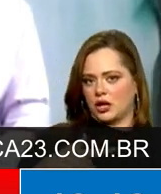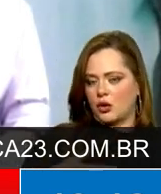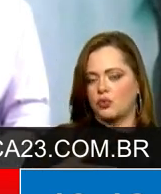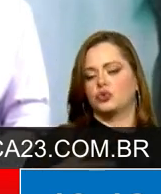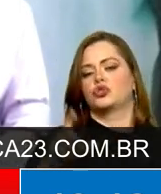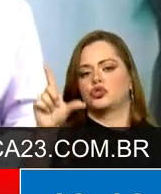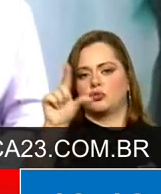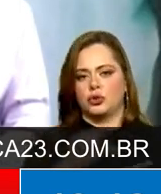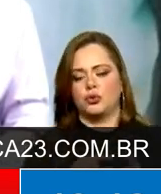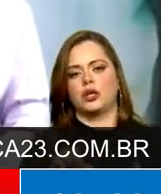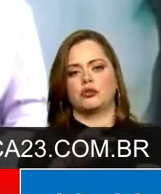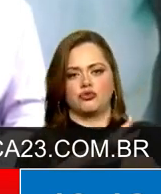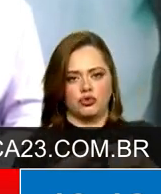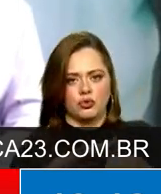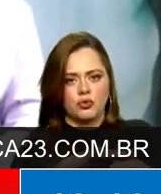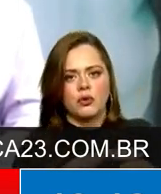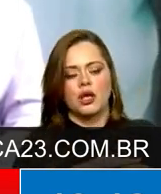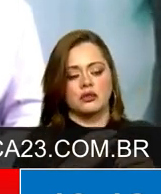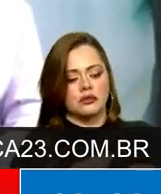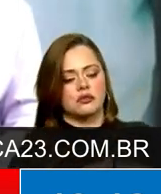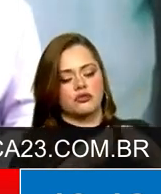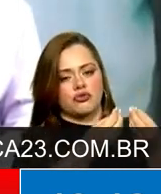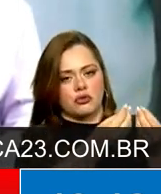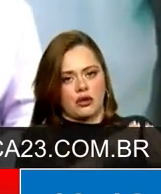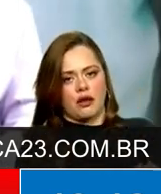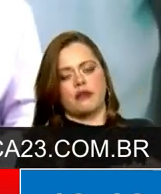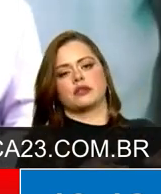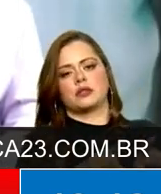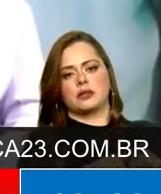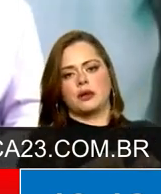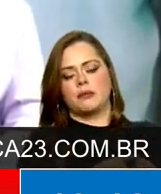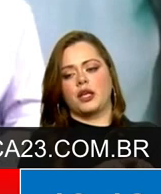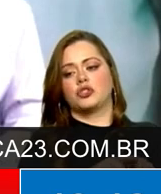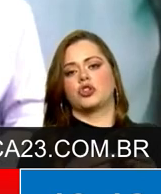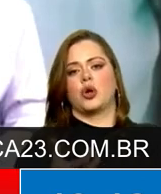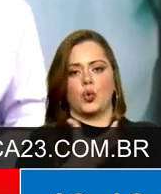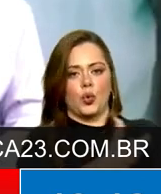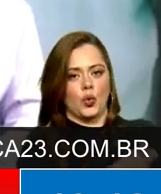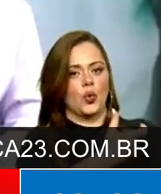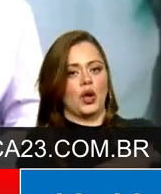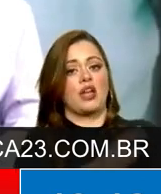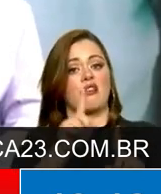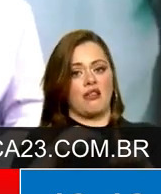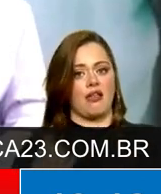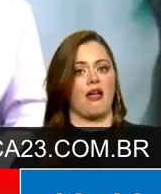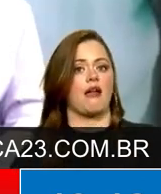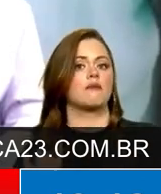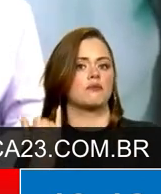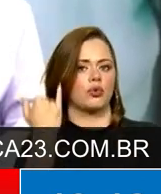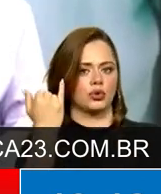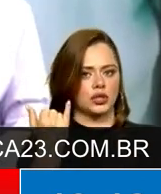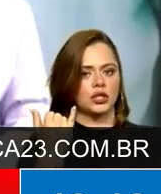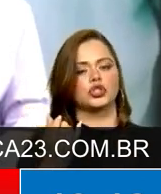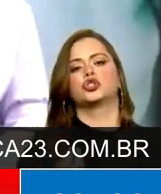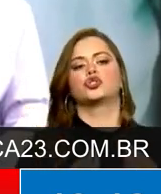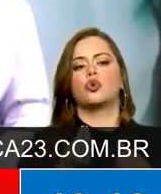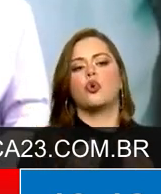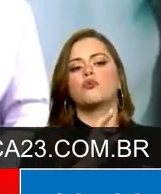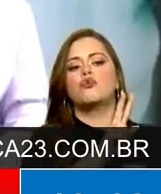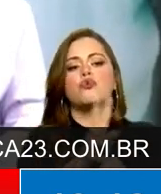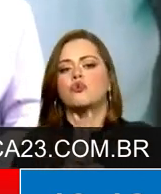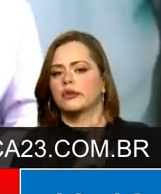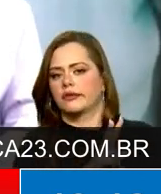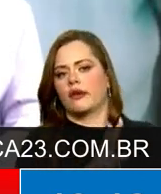inclusive, de entrega de seringas, que são importantes, uma forma de prevenção